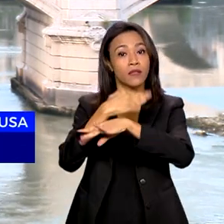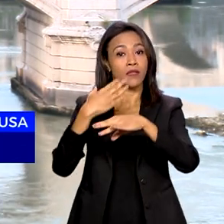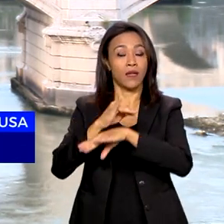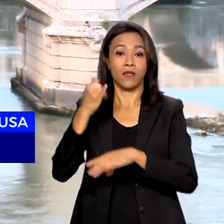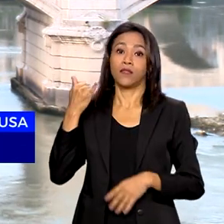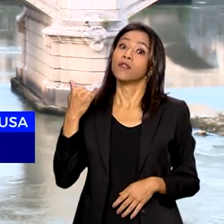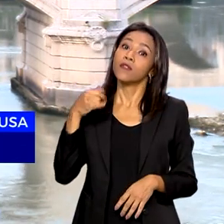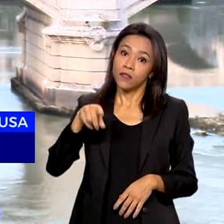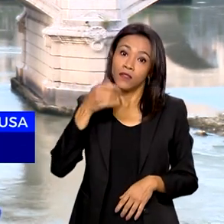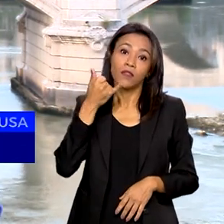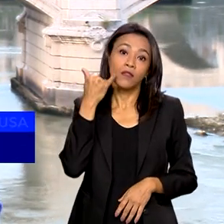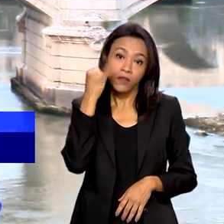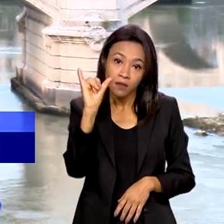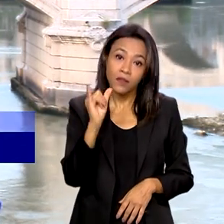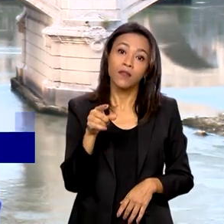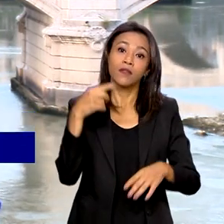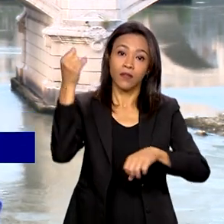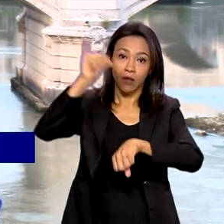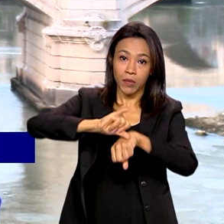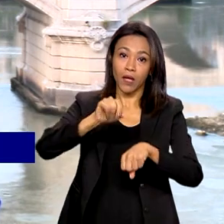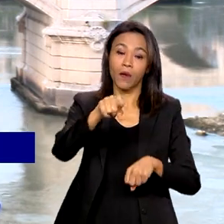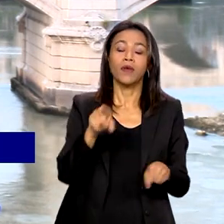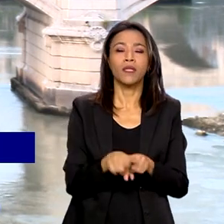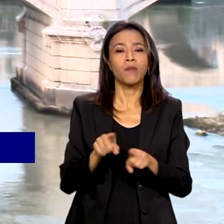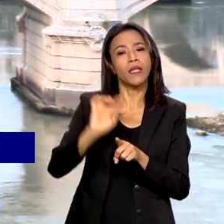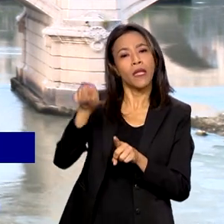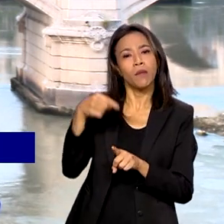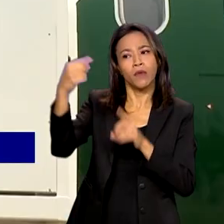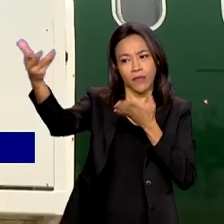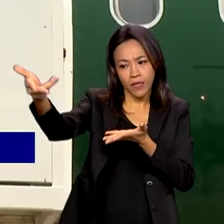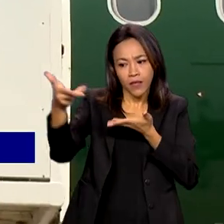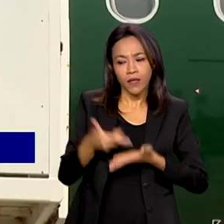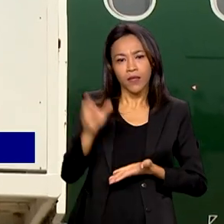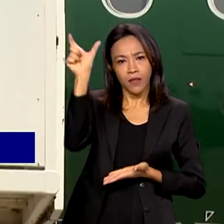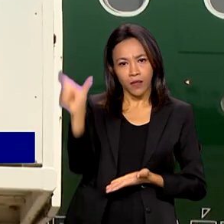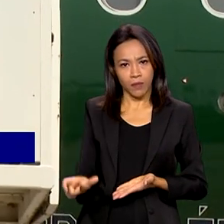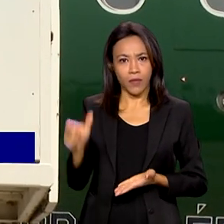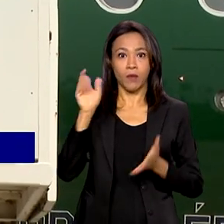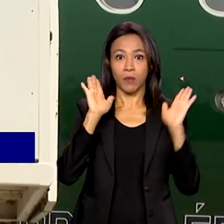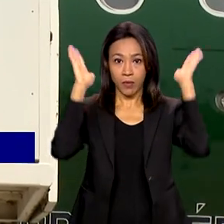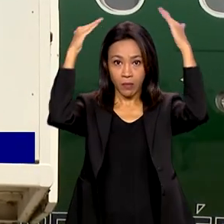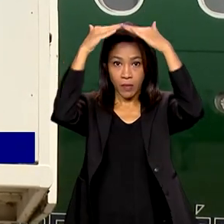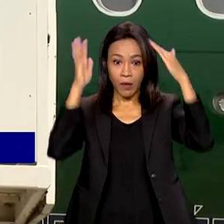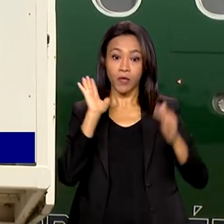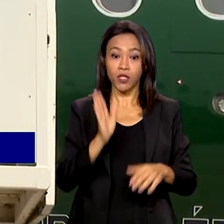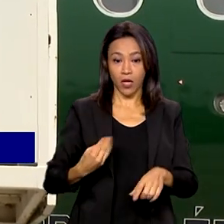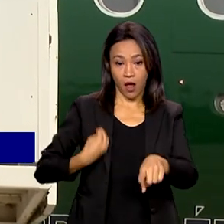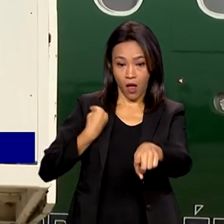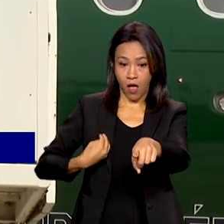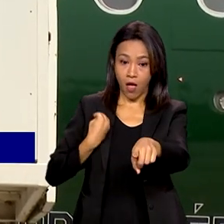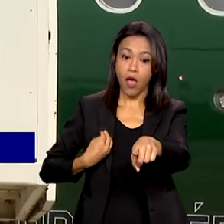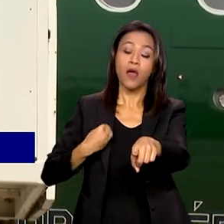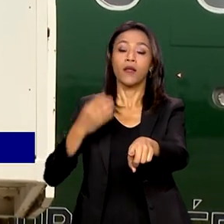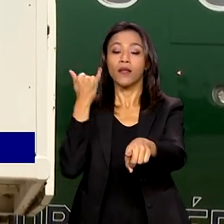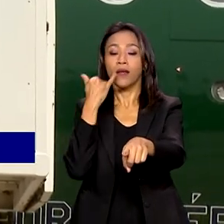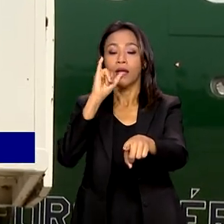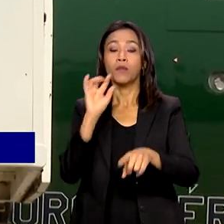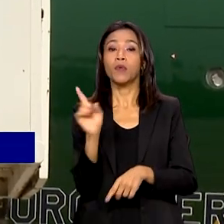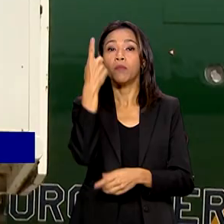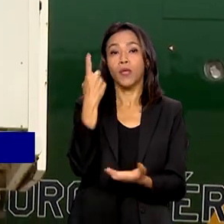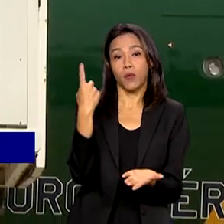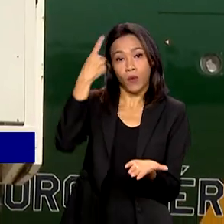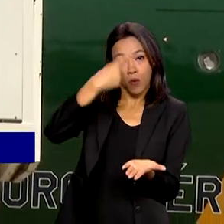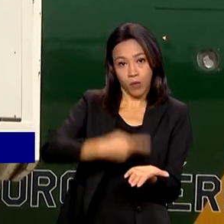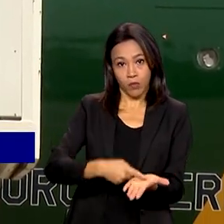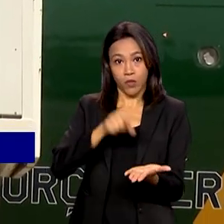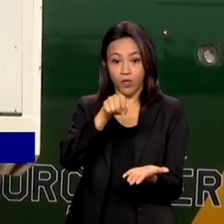E no Vaticano será recebido pelo Papa Francisco. Já presente em solo italiano, no primeiro dia de agenda, Lula